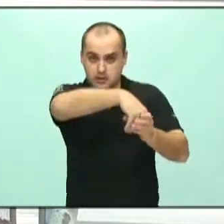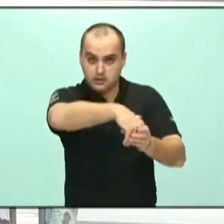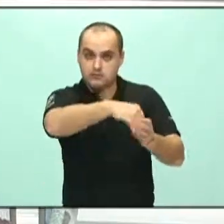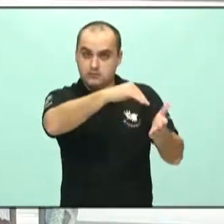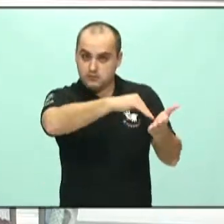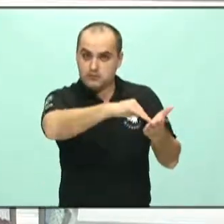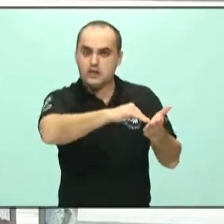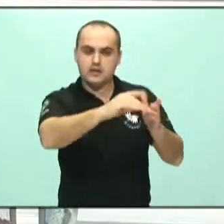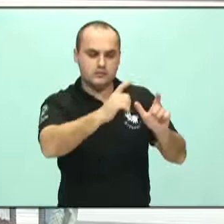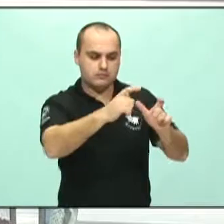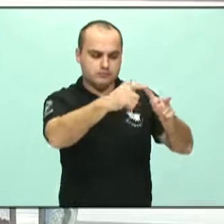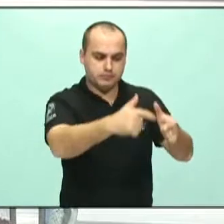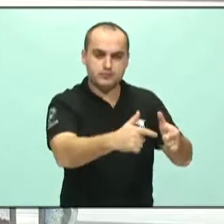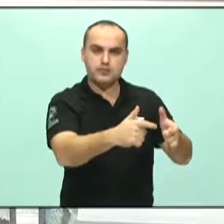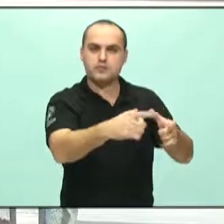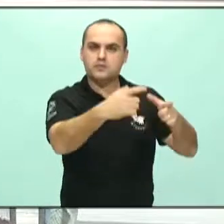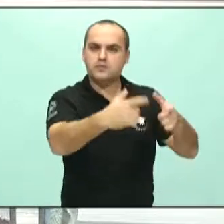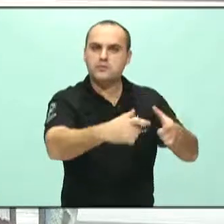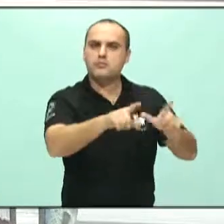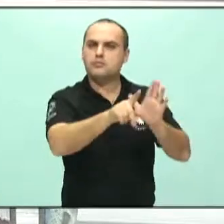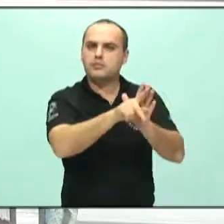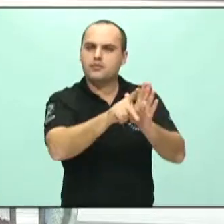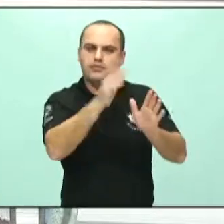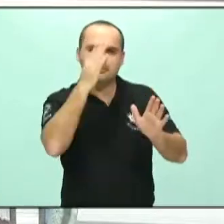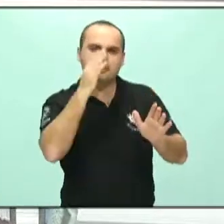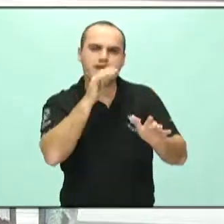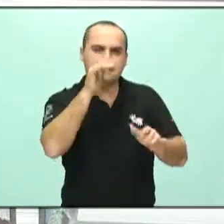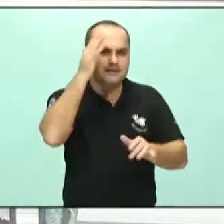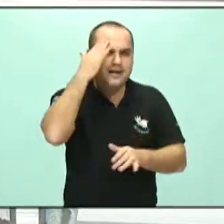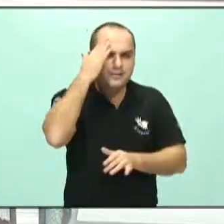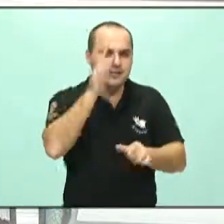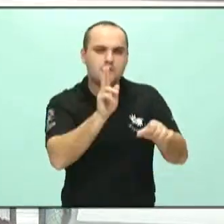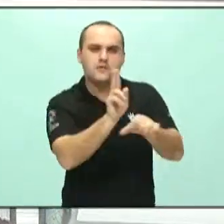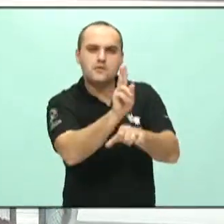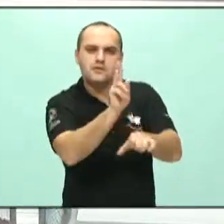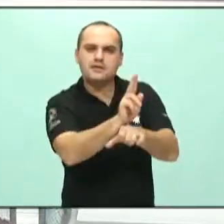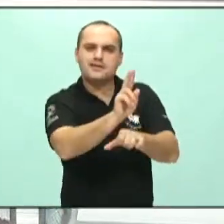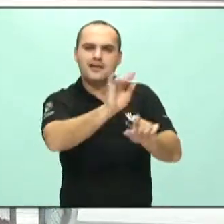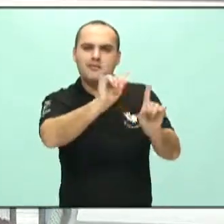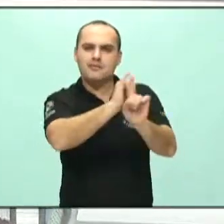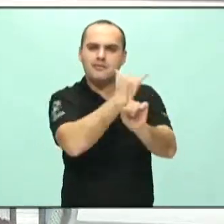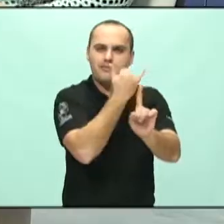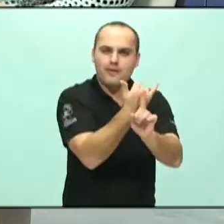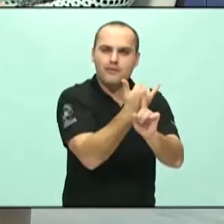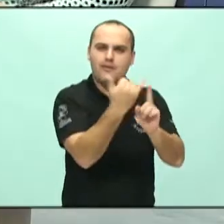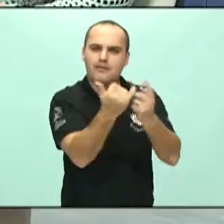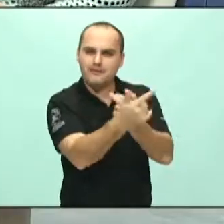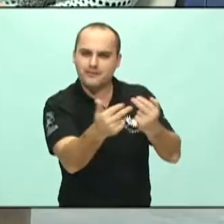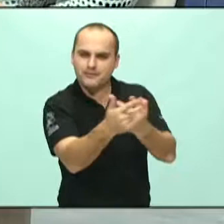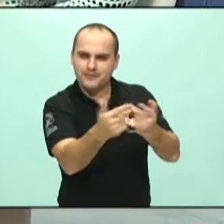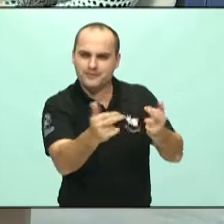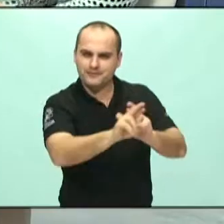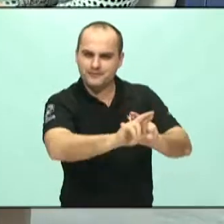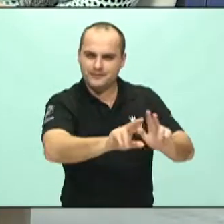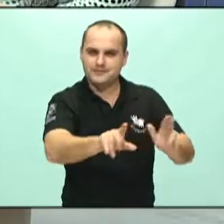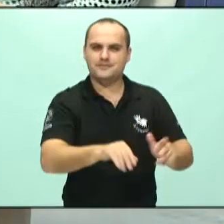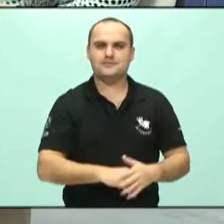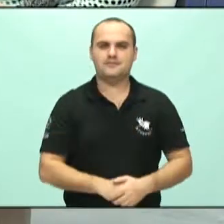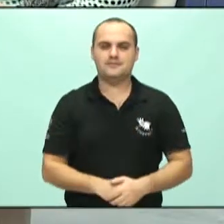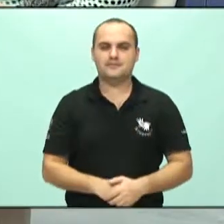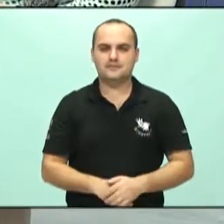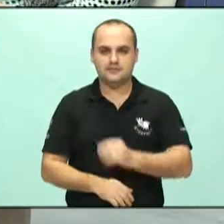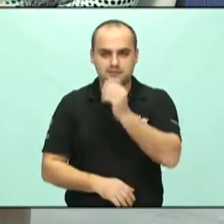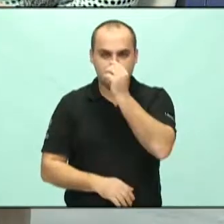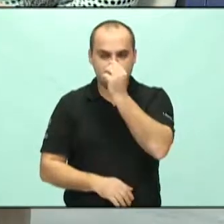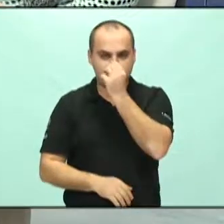diversidade, da prevenção de bullying, e das questões de gênero também. E daí a idealização, né,